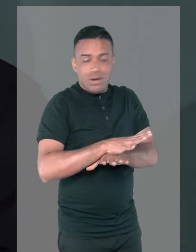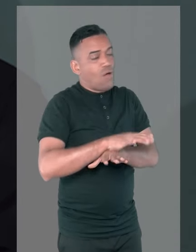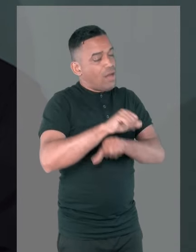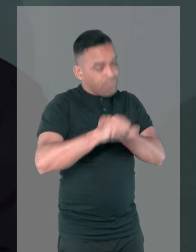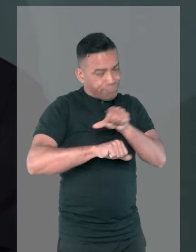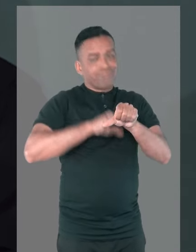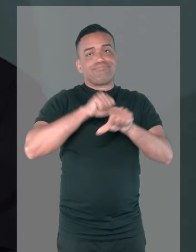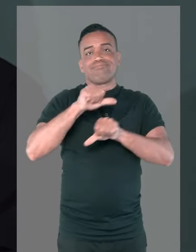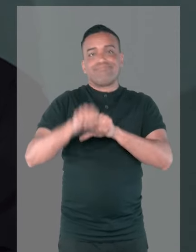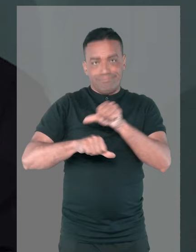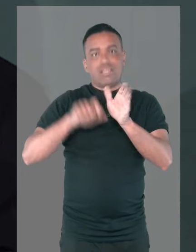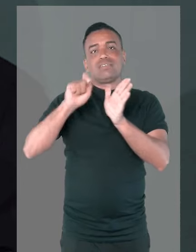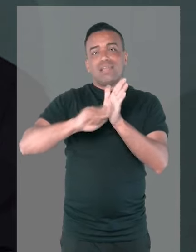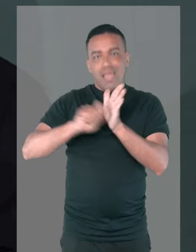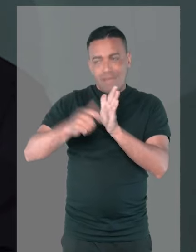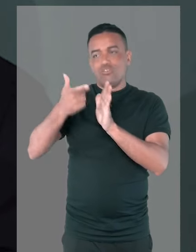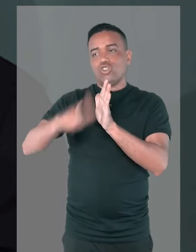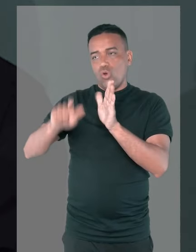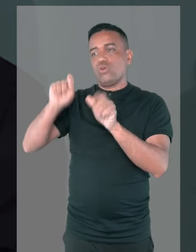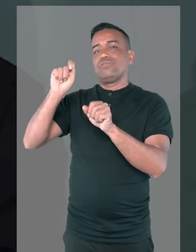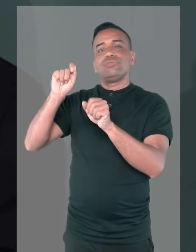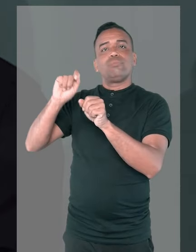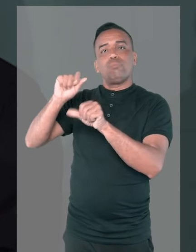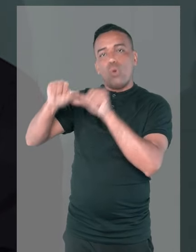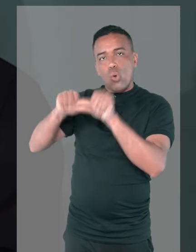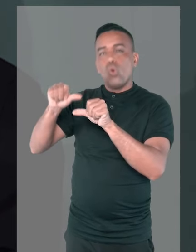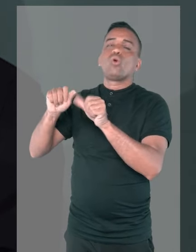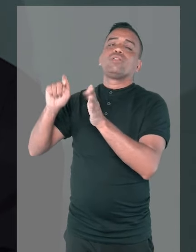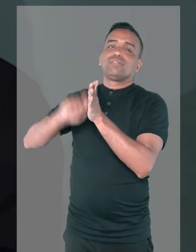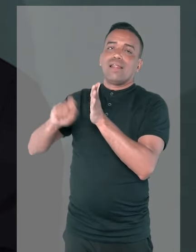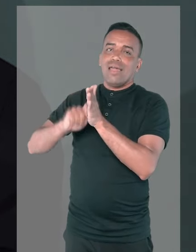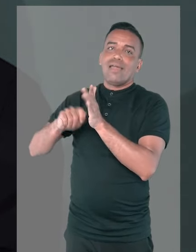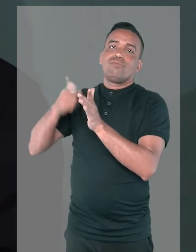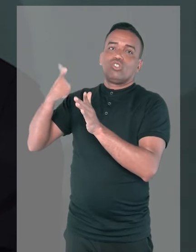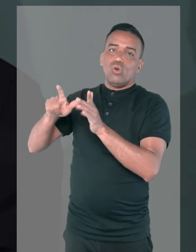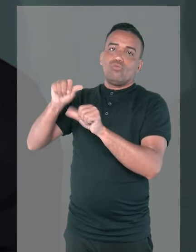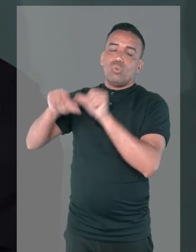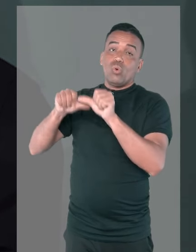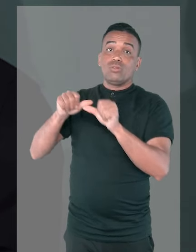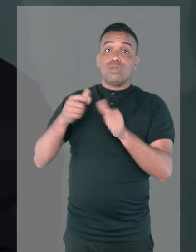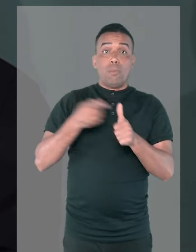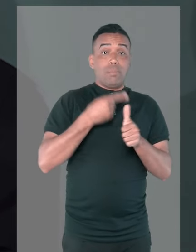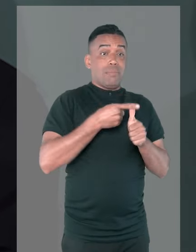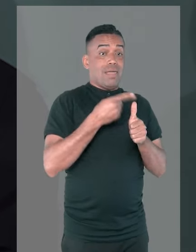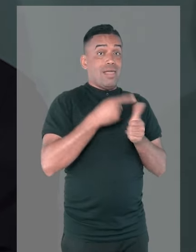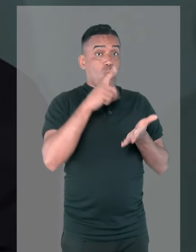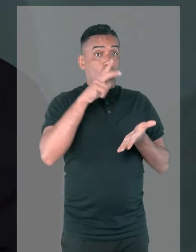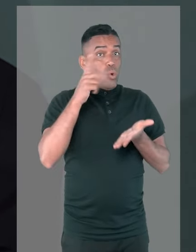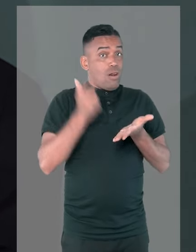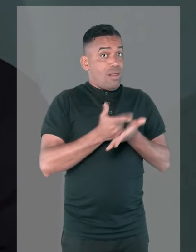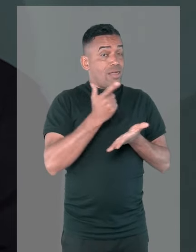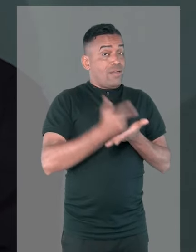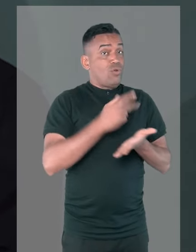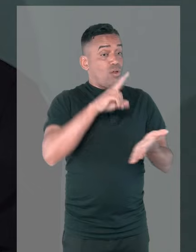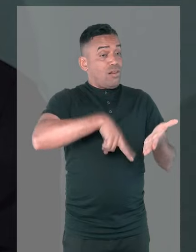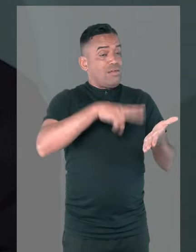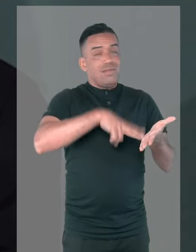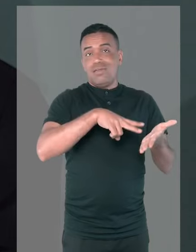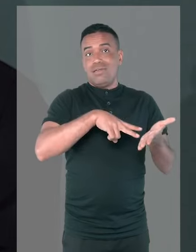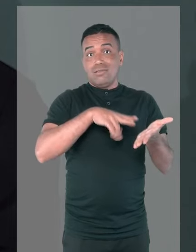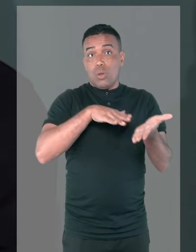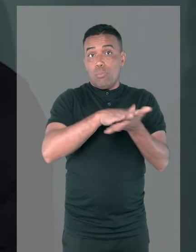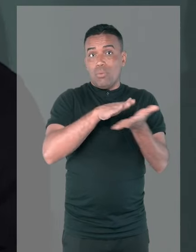transformando. Então, eu tenho um primeiro livro, que só eu conheço, que só eu li, mas esse primeiro livro, enquanto ele não é